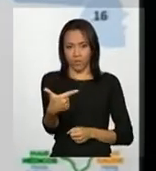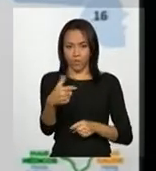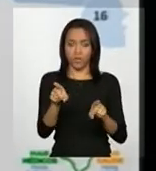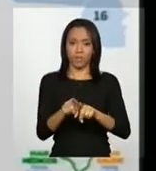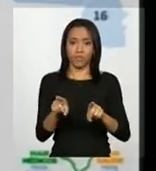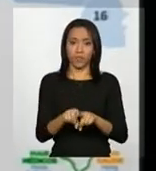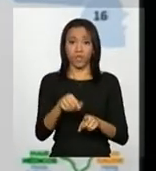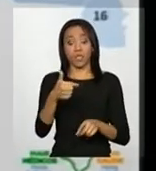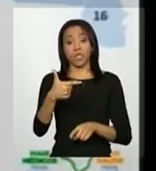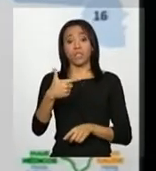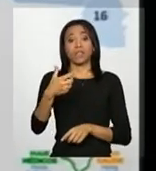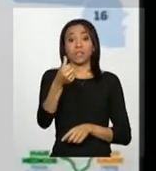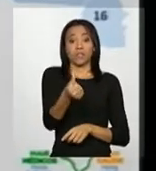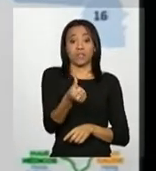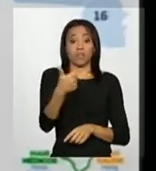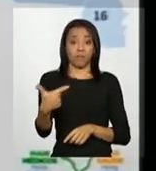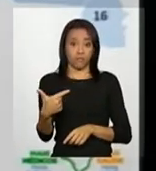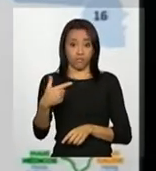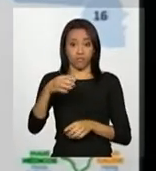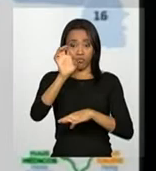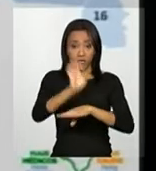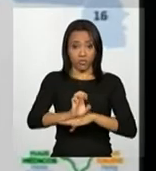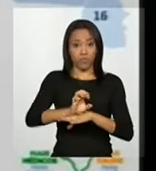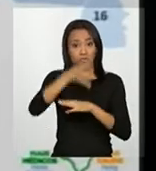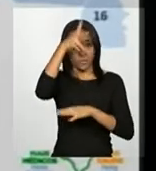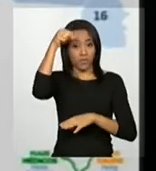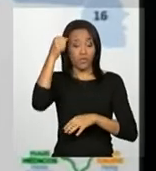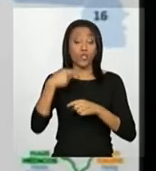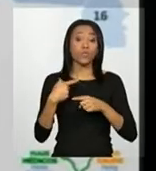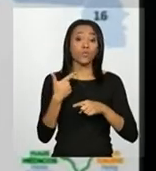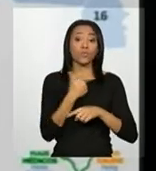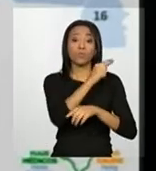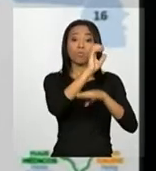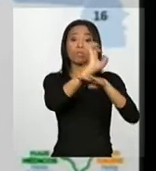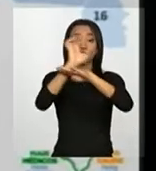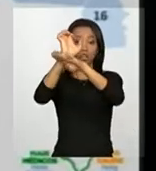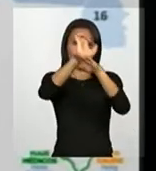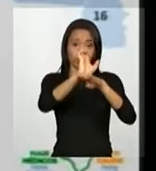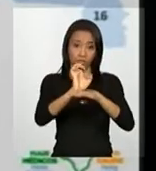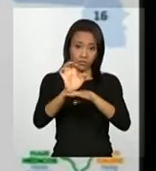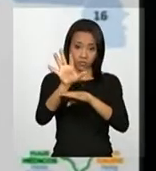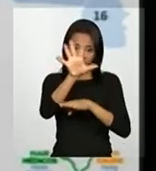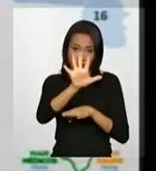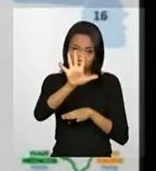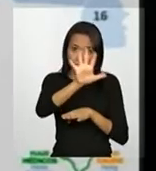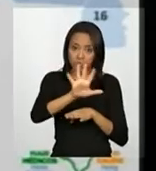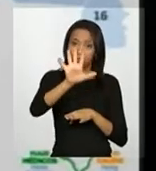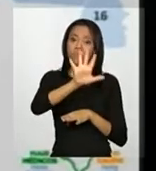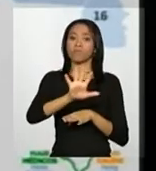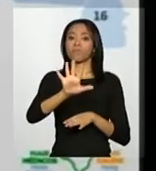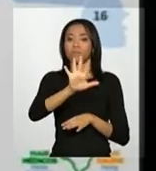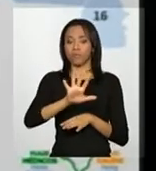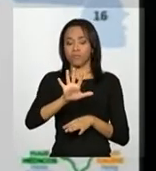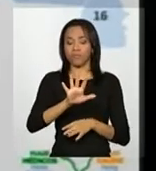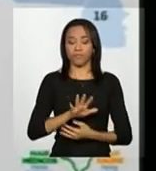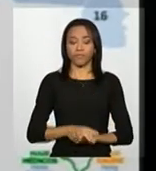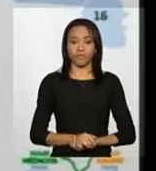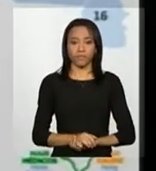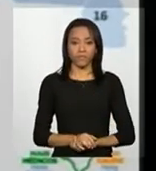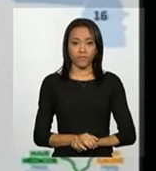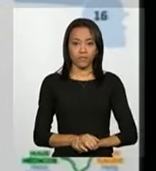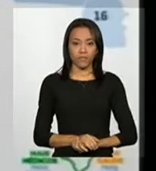61 no estado Amazonas e os outros estados e da região norte com